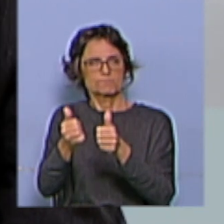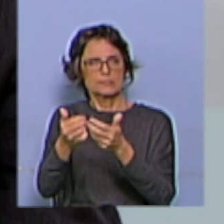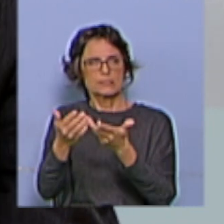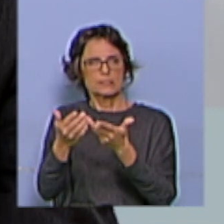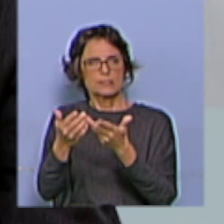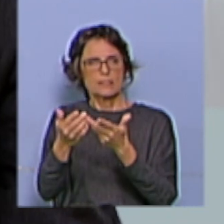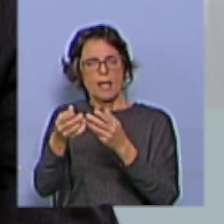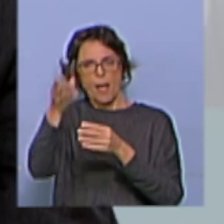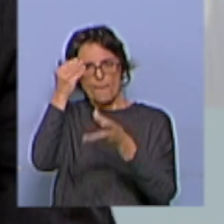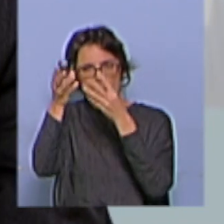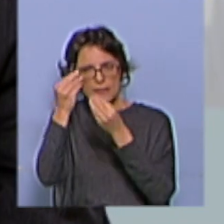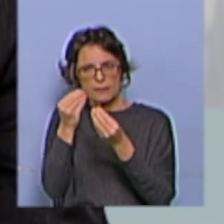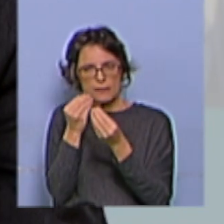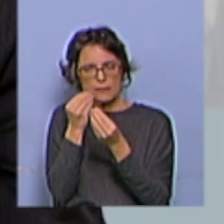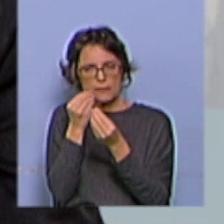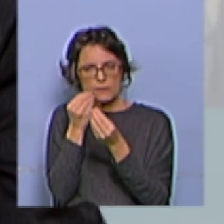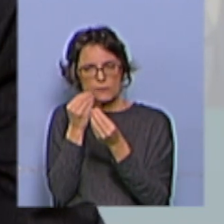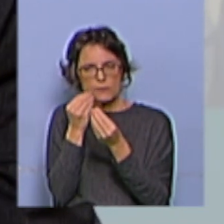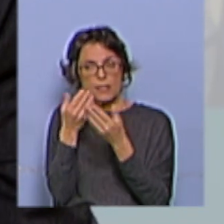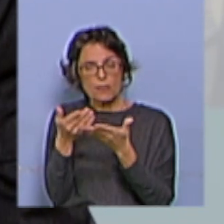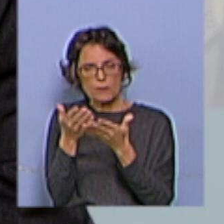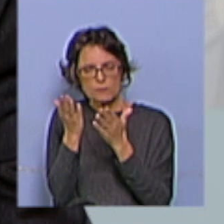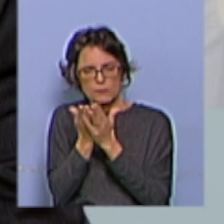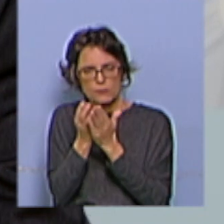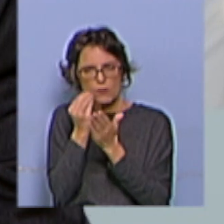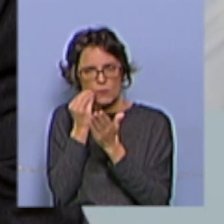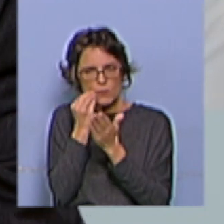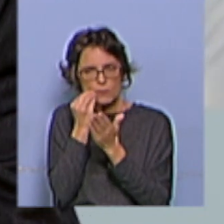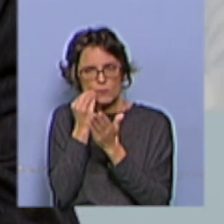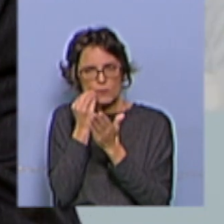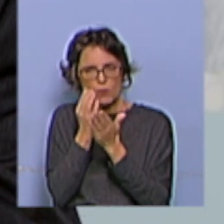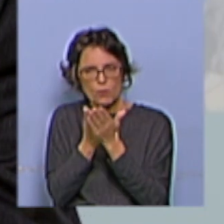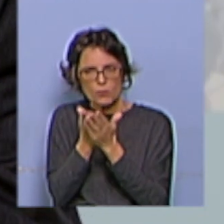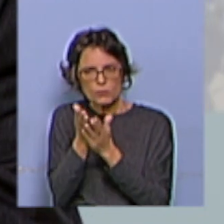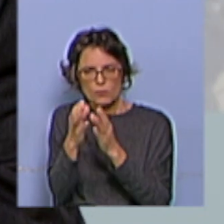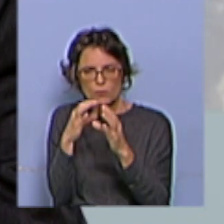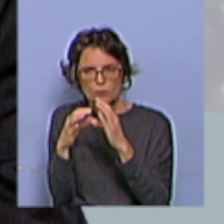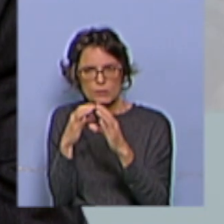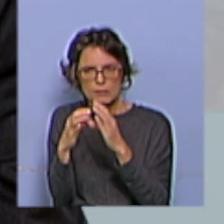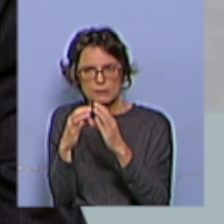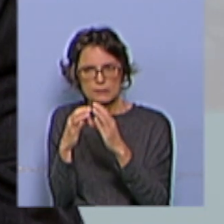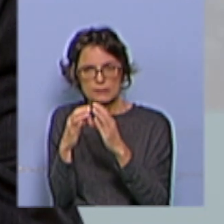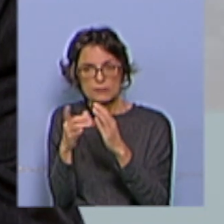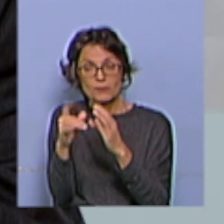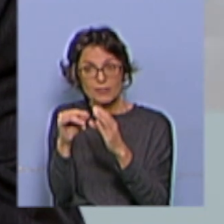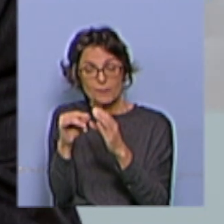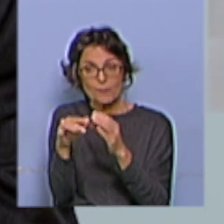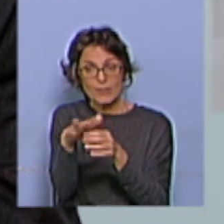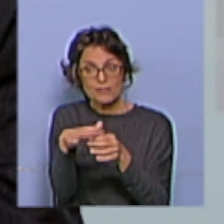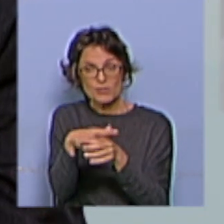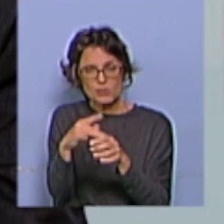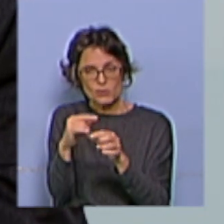mais intensa junto dos profissionais e dos doentes. E de chamar a atenção exatamente para